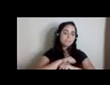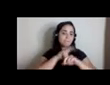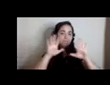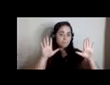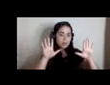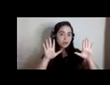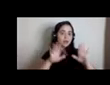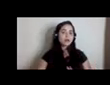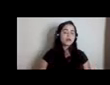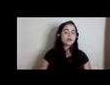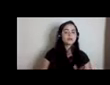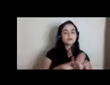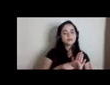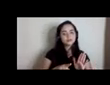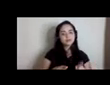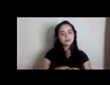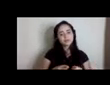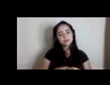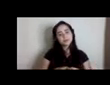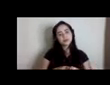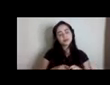também esses paradoxos.